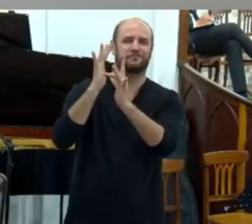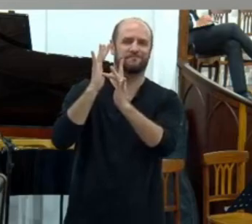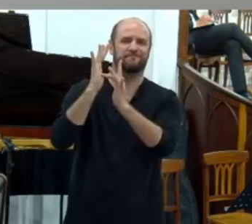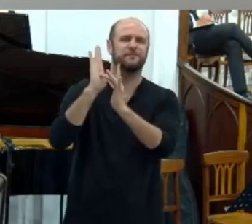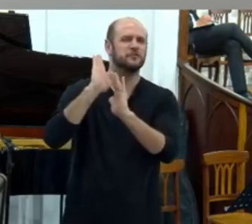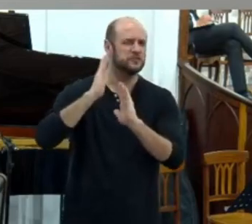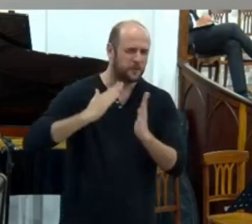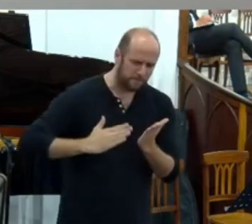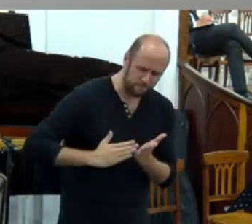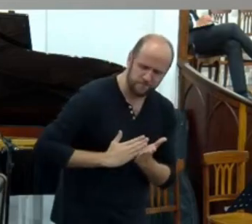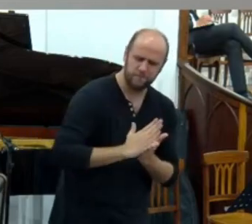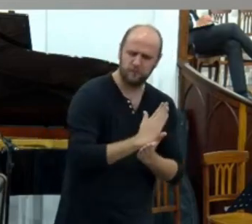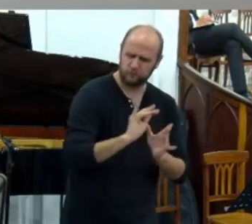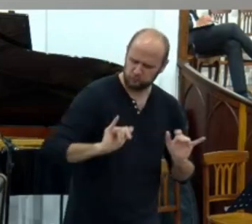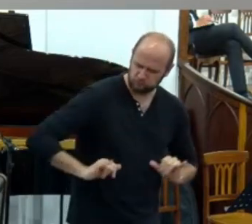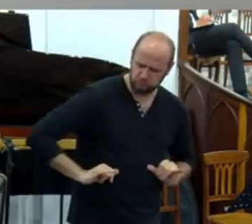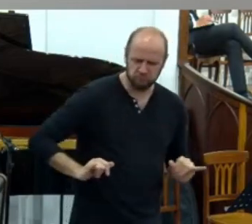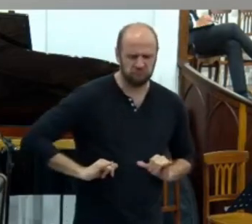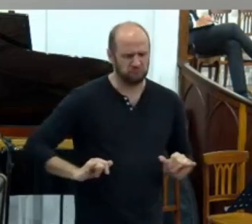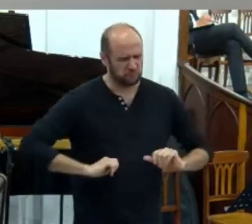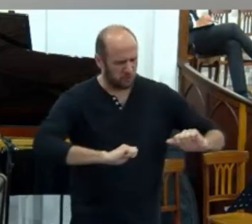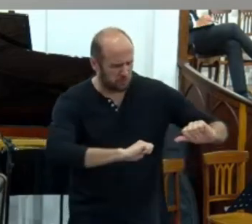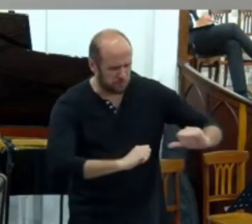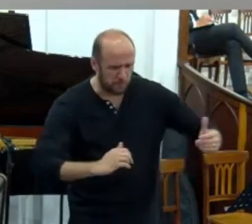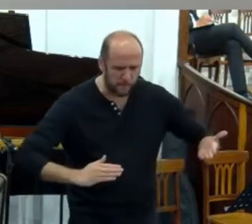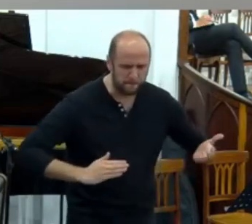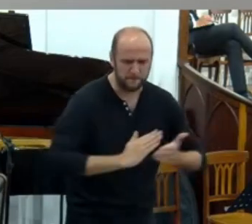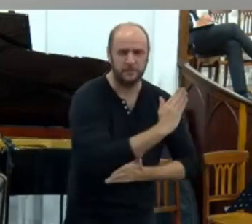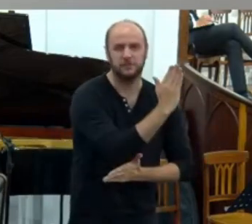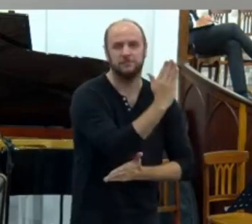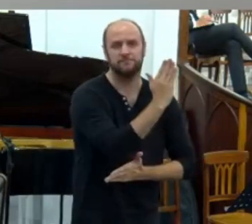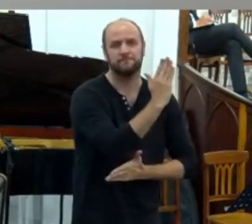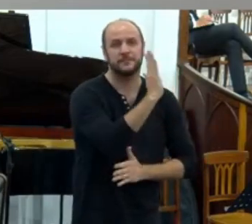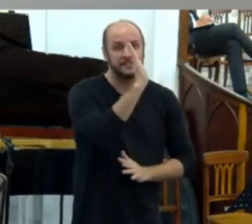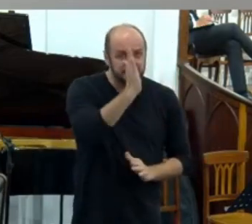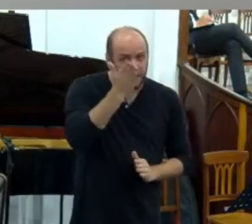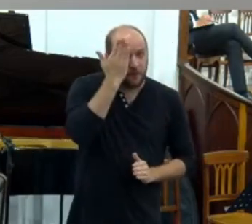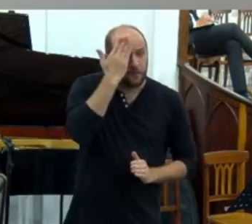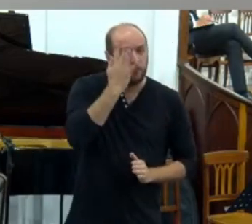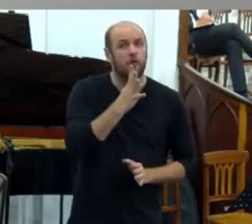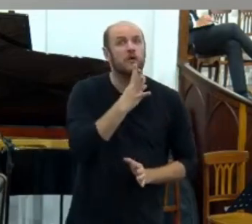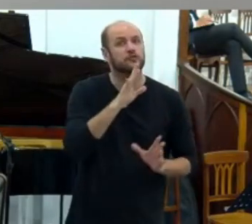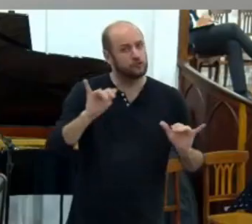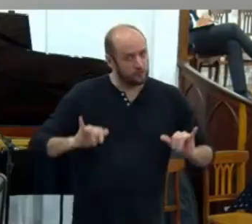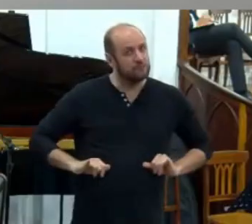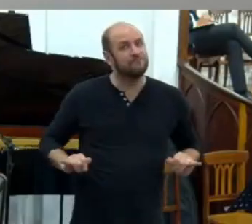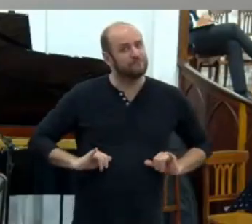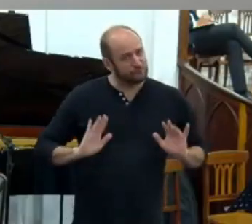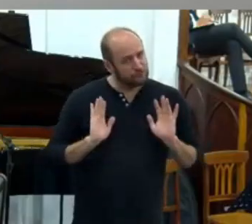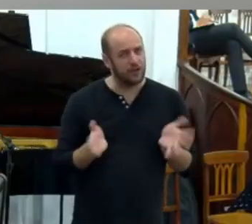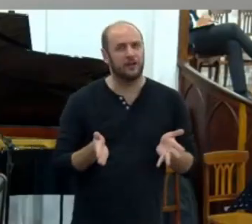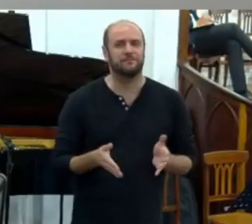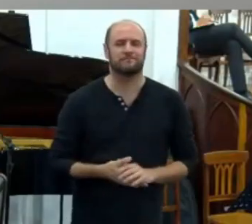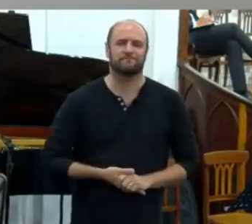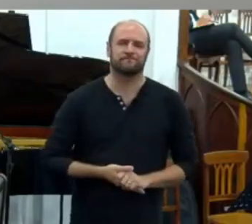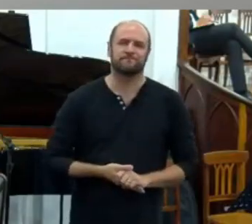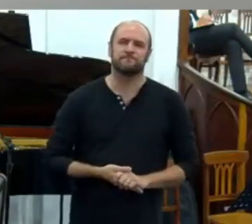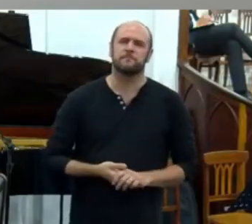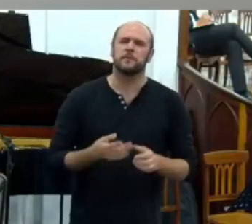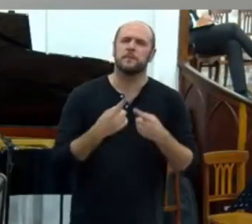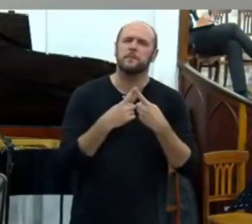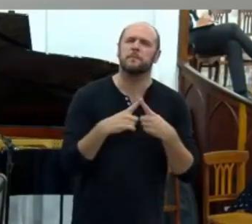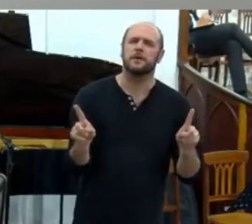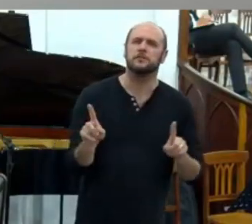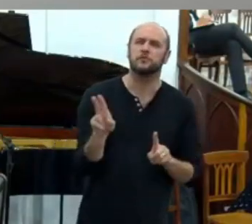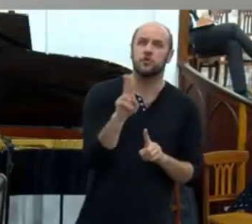por aflições, angústias e provações, que sabe o que é sofrer, mas que teve o